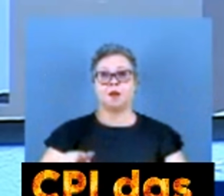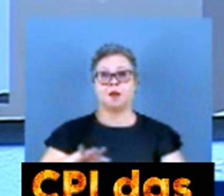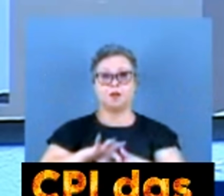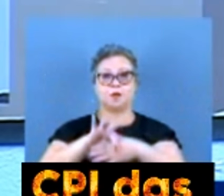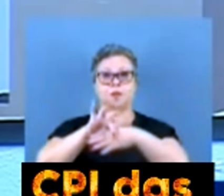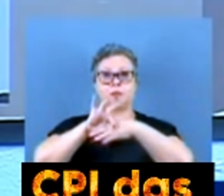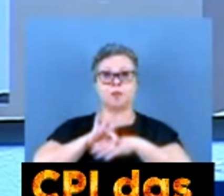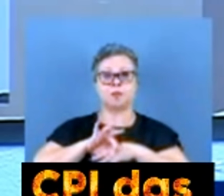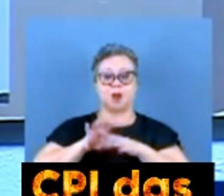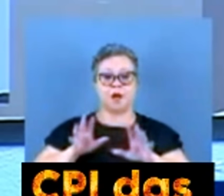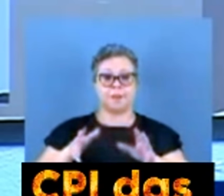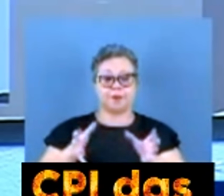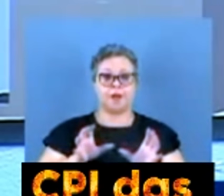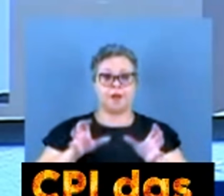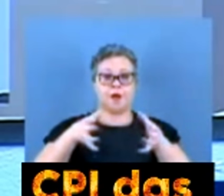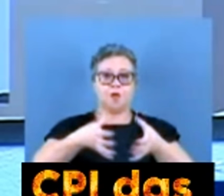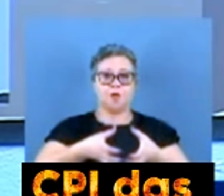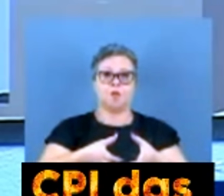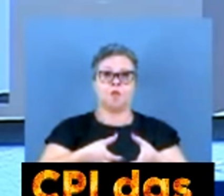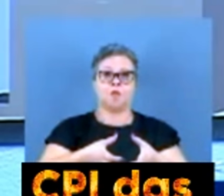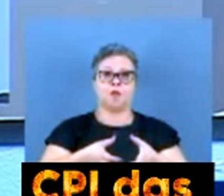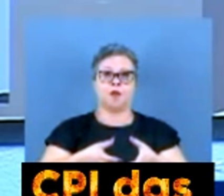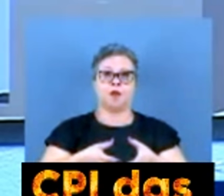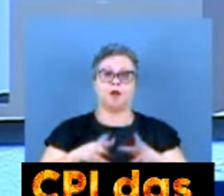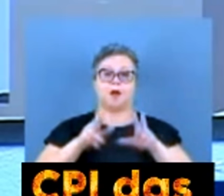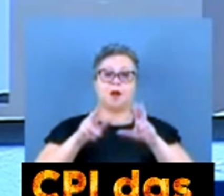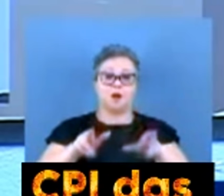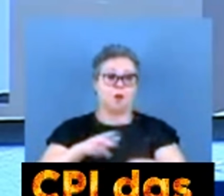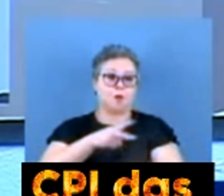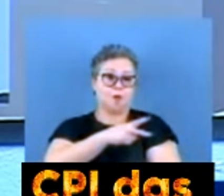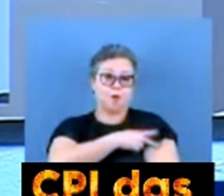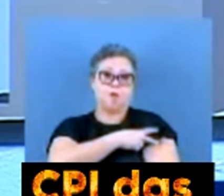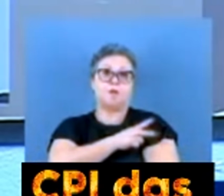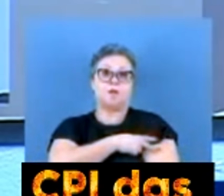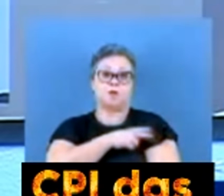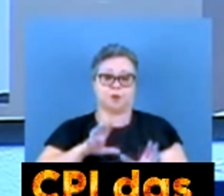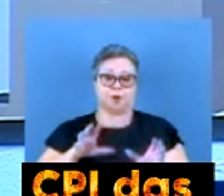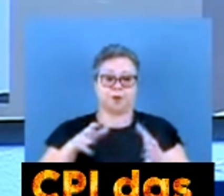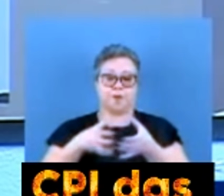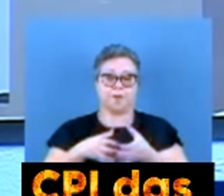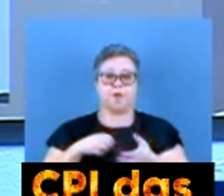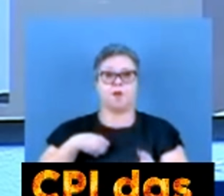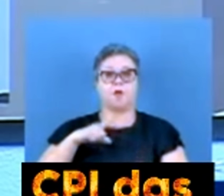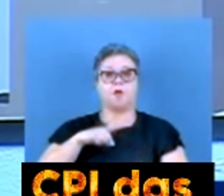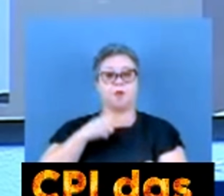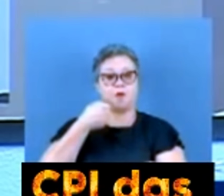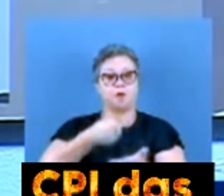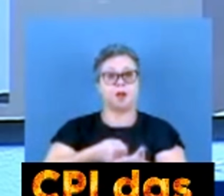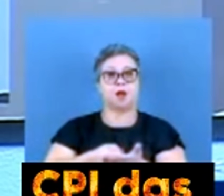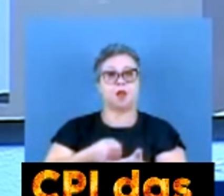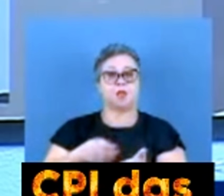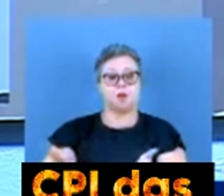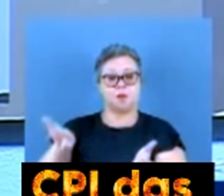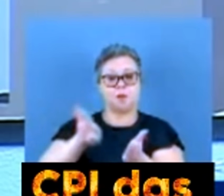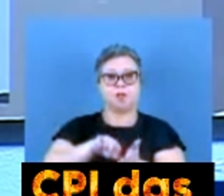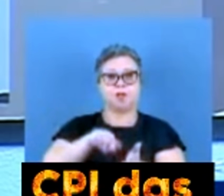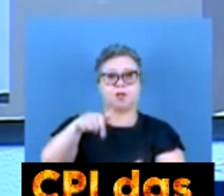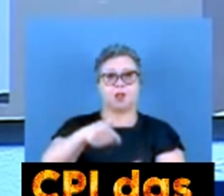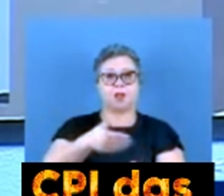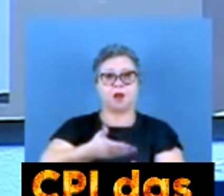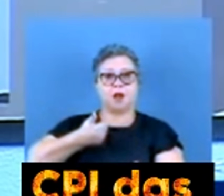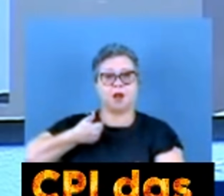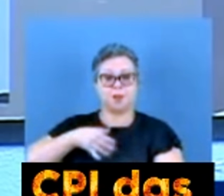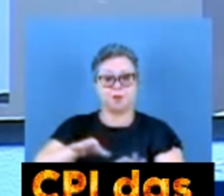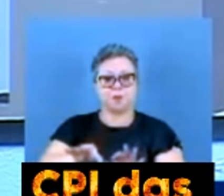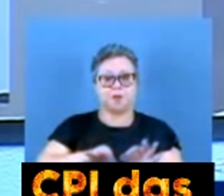da delegação. Como chefe da delegação, eu tenho a obrigação de chegar antes para